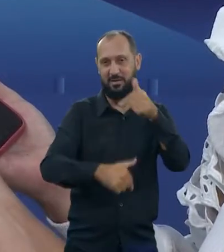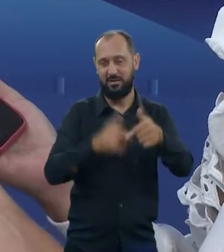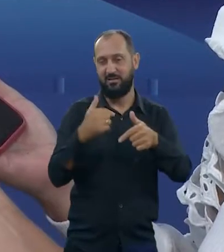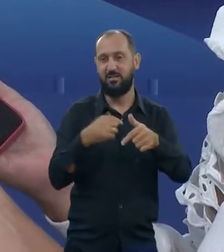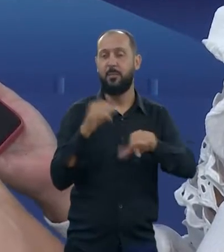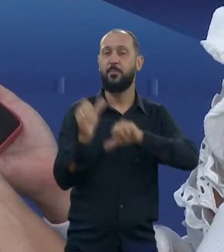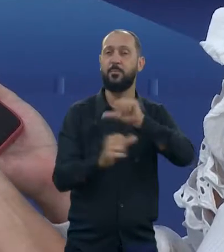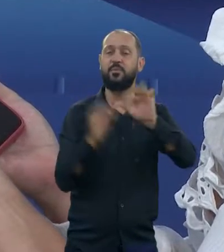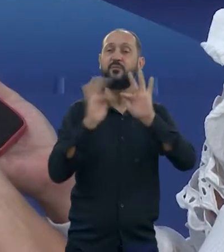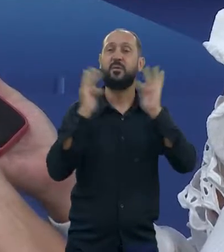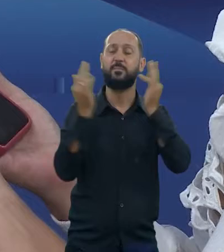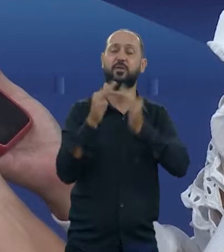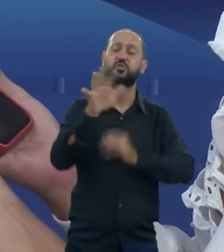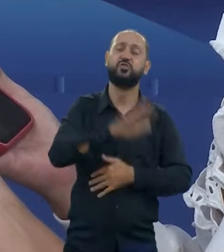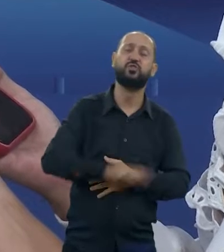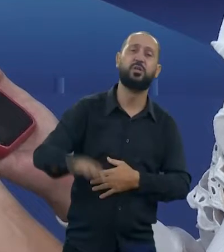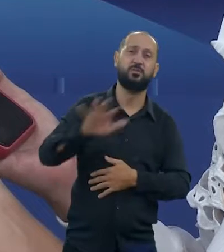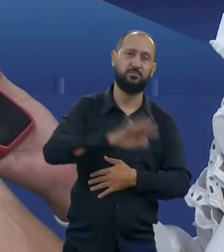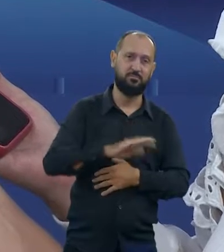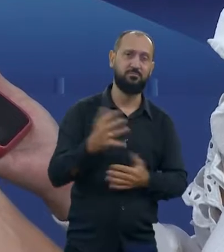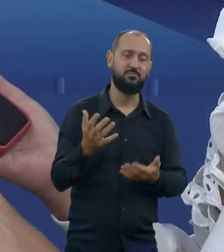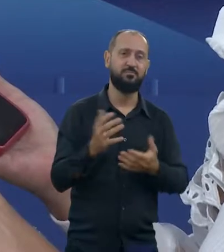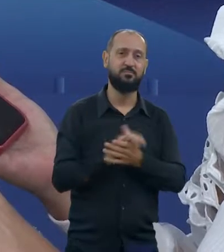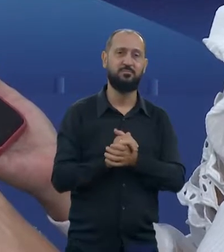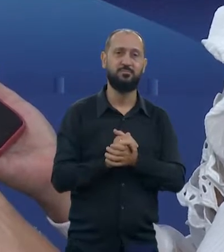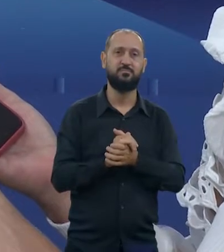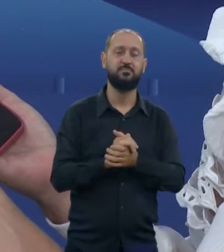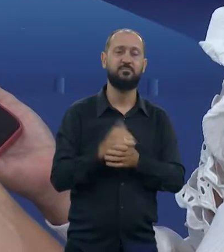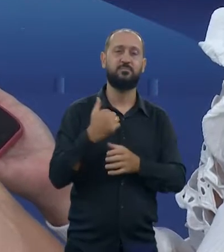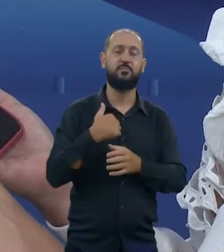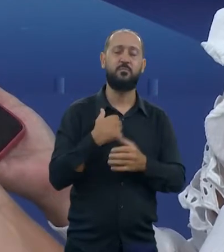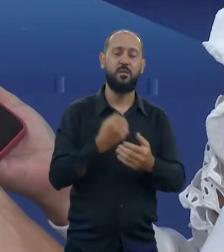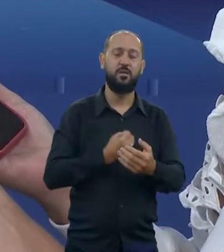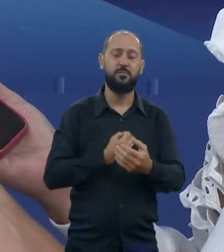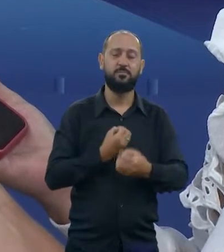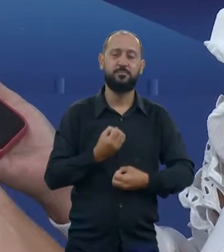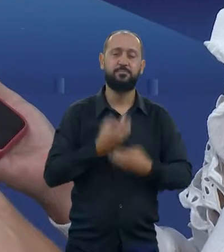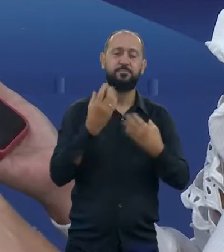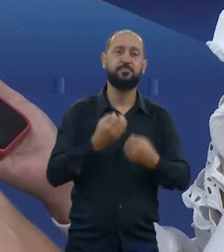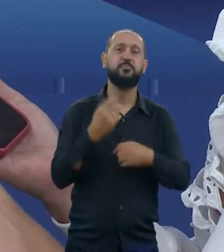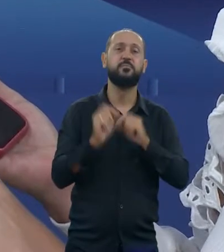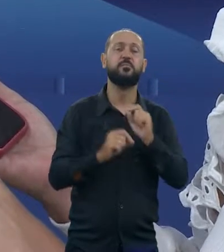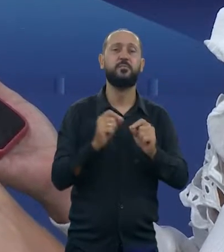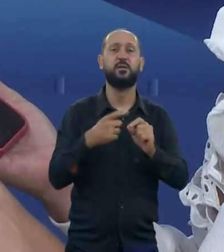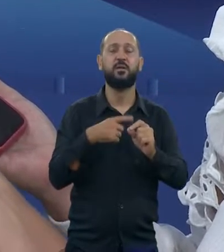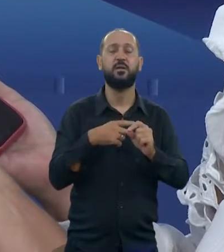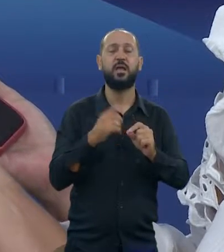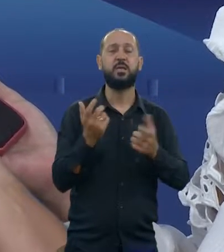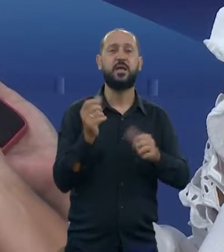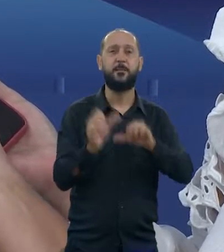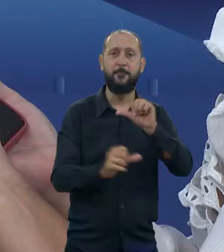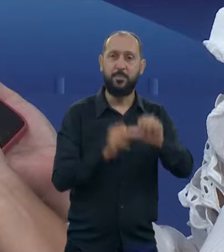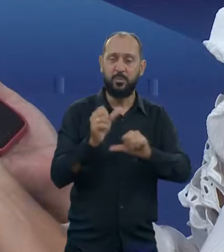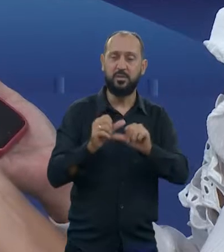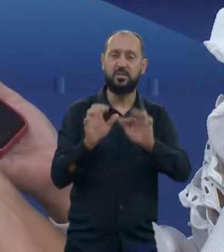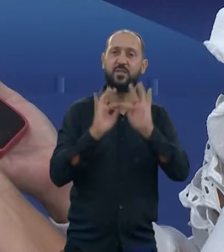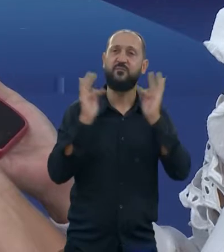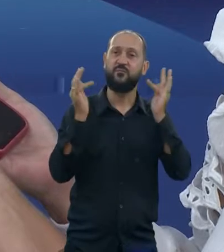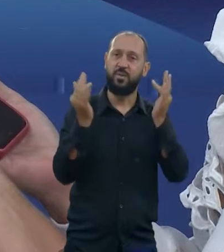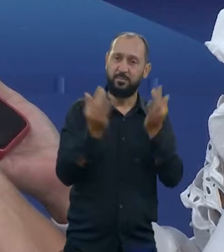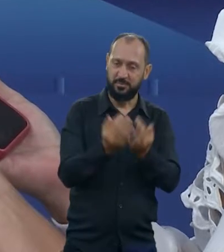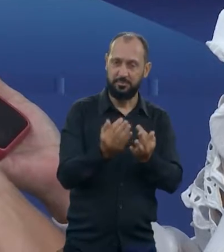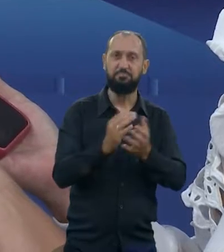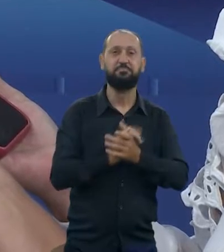e também na mudança da família como um todo, né, assim como está no meu relato a seguir. Então, essa grande mudança